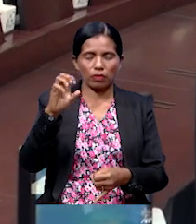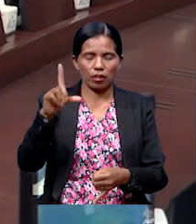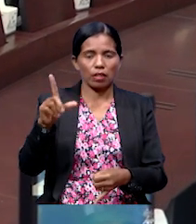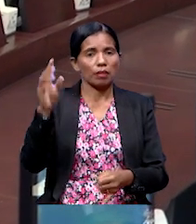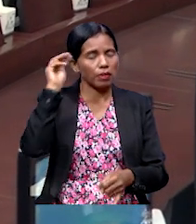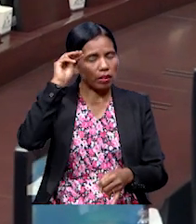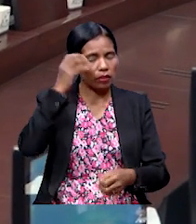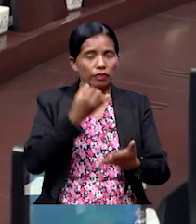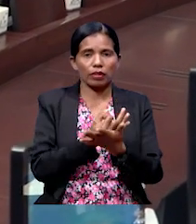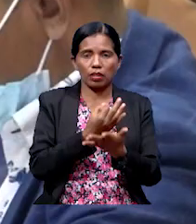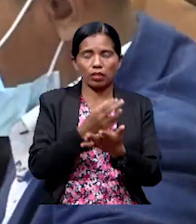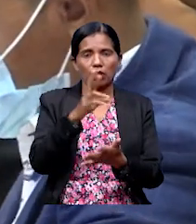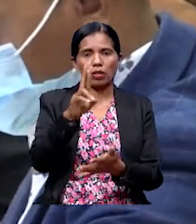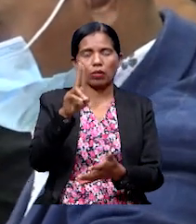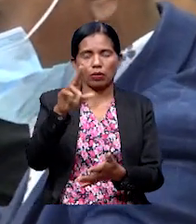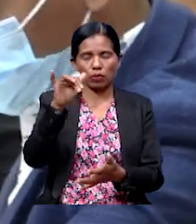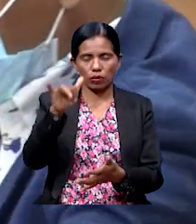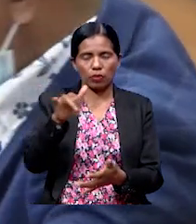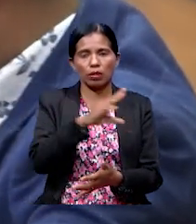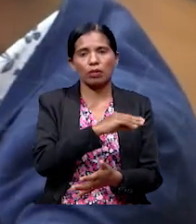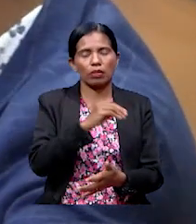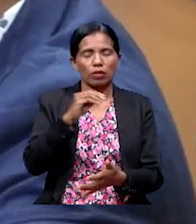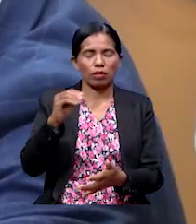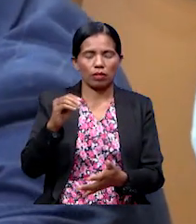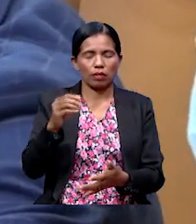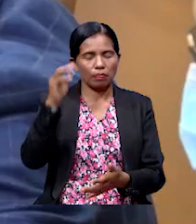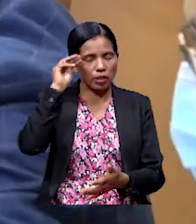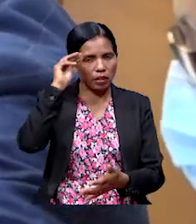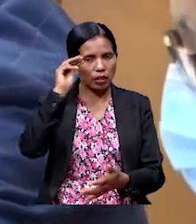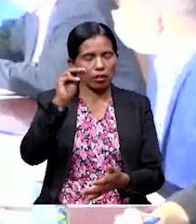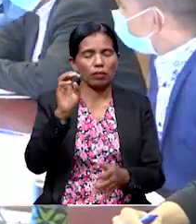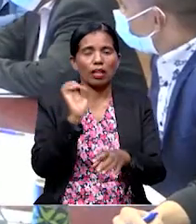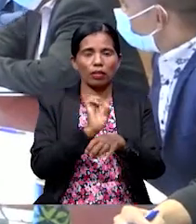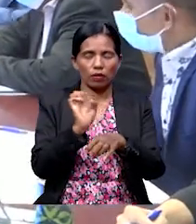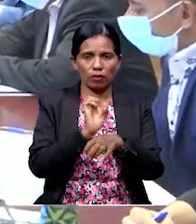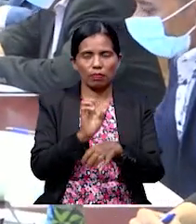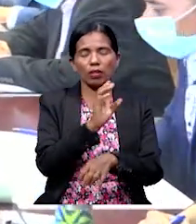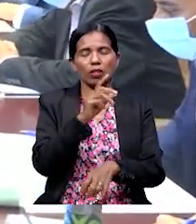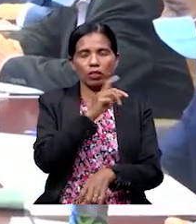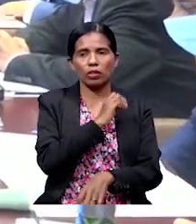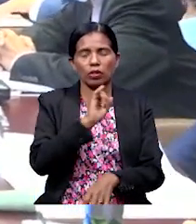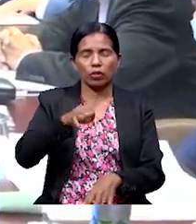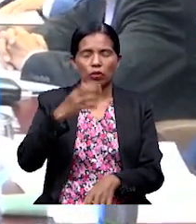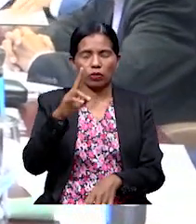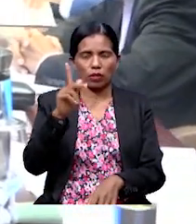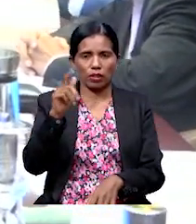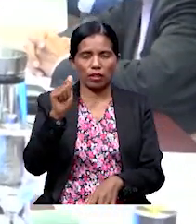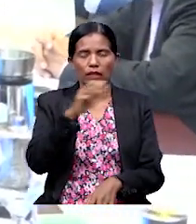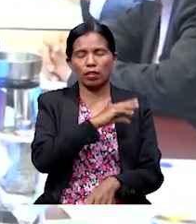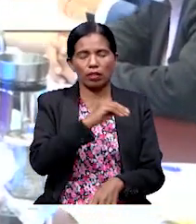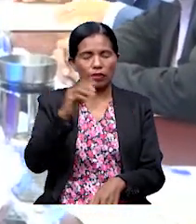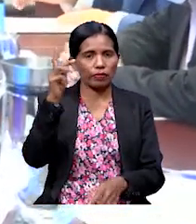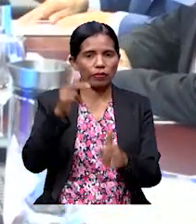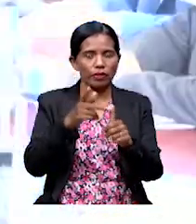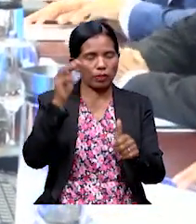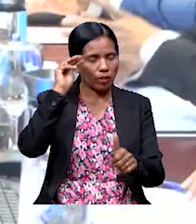Gomes, ministro Coordenador Assuntos Econômicos, Joaquim Amaral. Vice-ministro Saúde, Bonifácio Mocoli dos Reis,